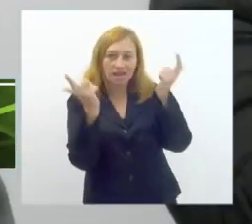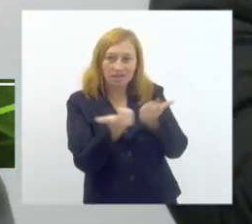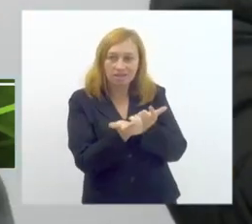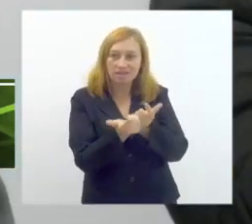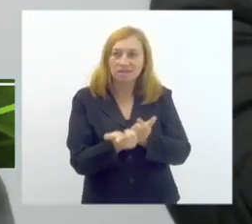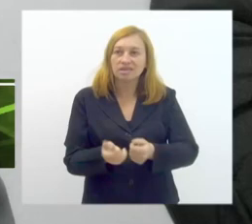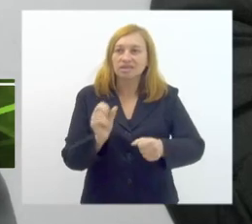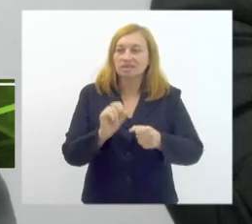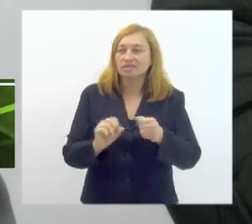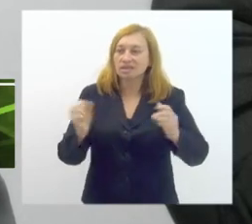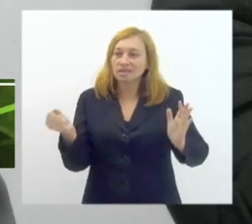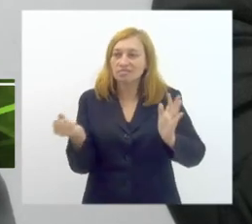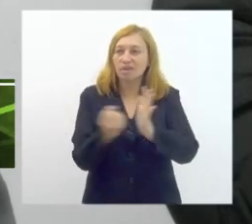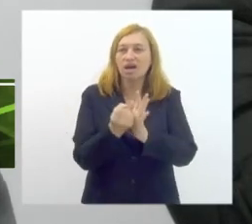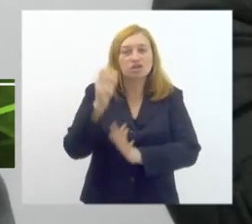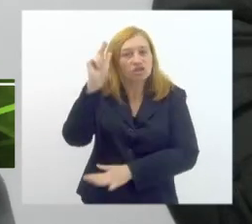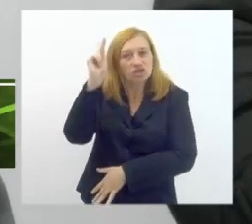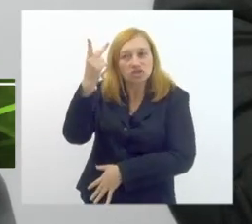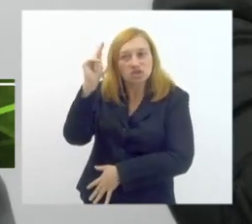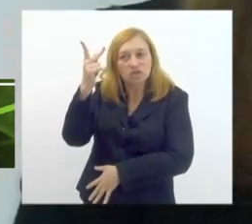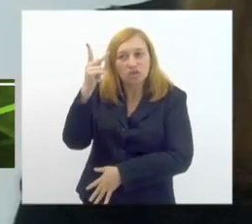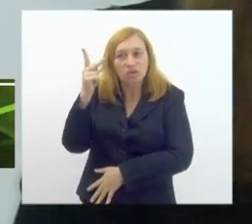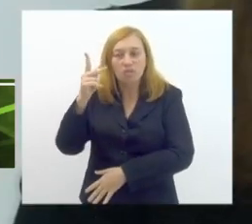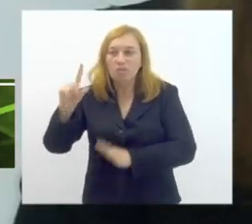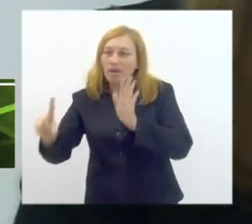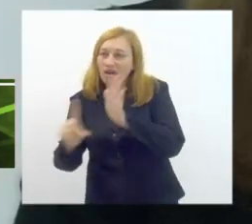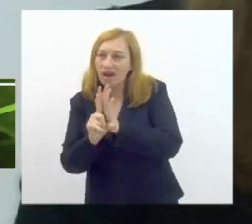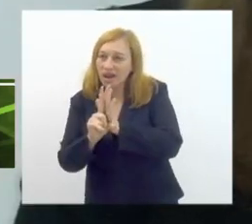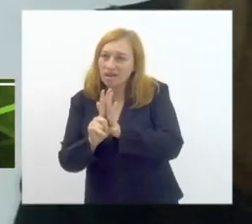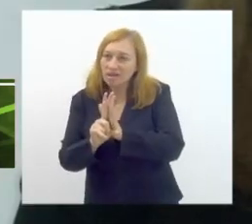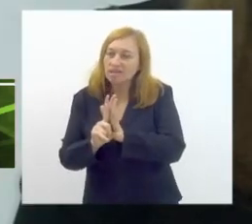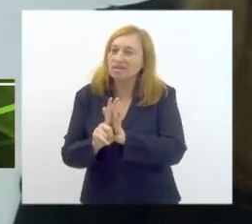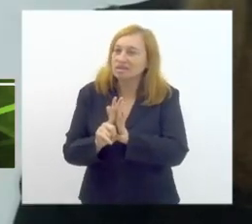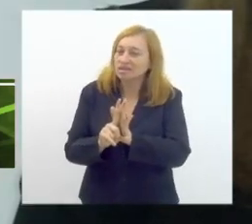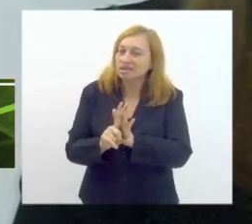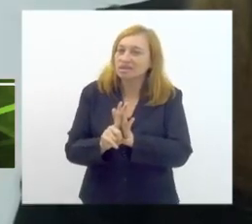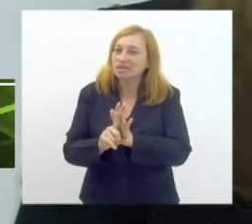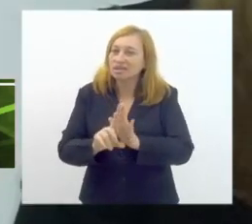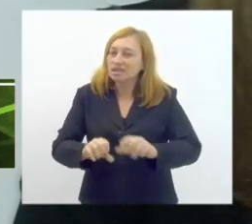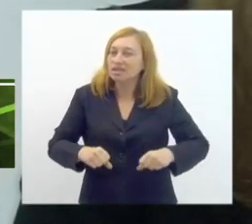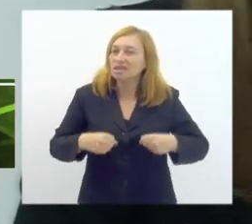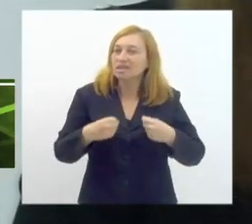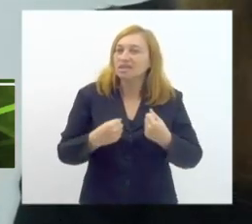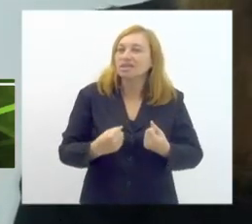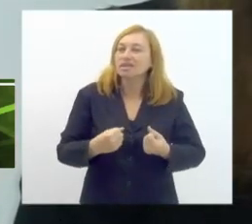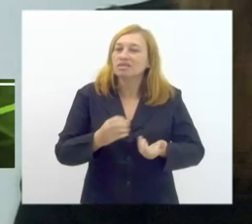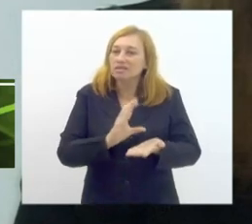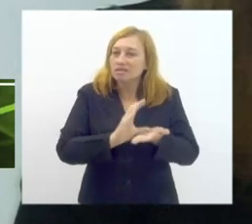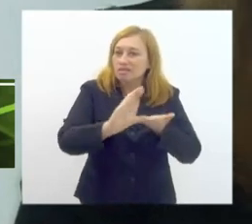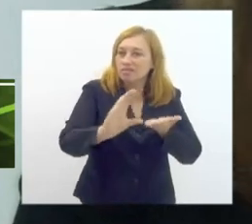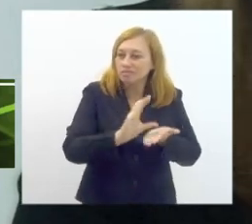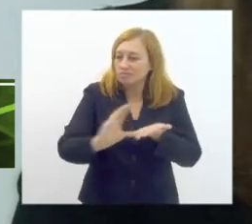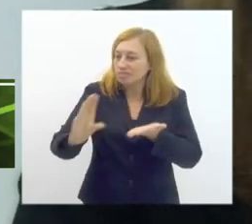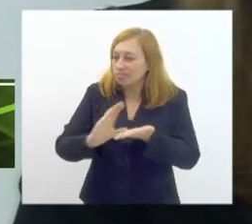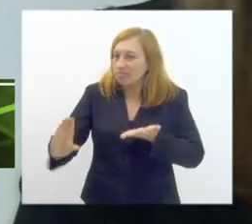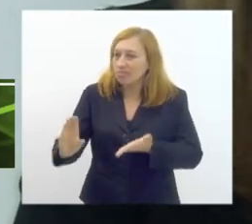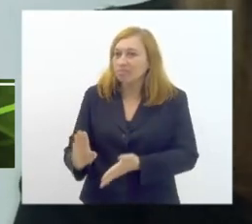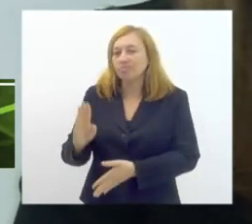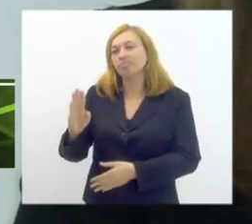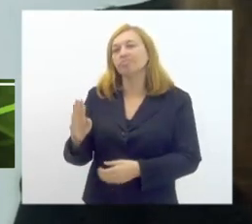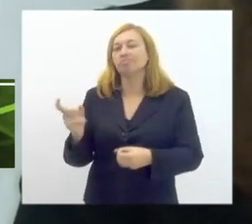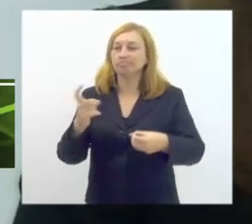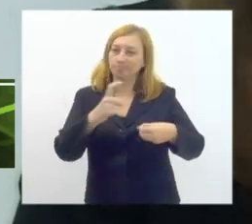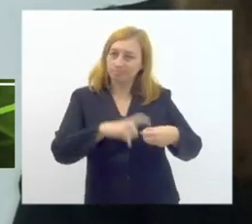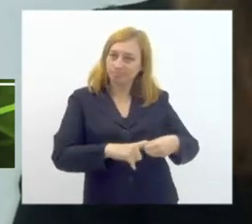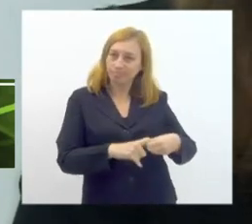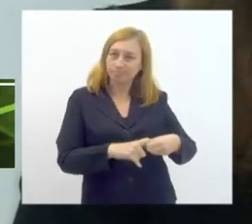que faz esse marco histórico, uma lei, um aparato legal que garante um repasse de fundo a fundo para os